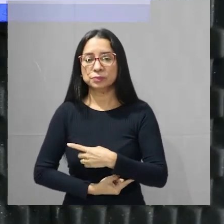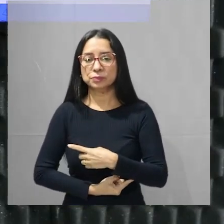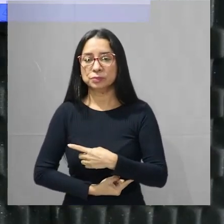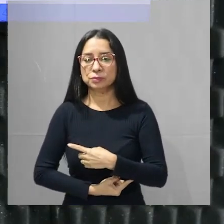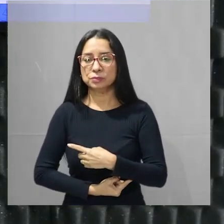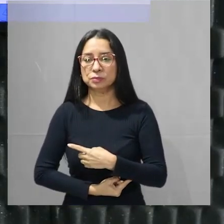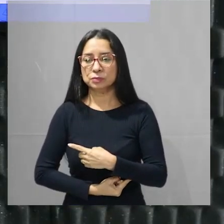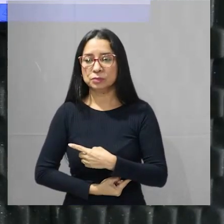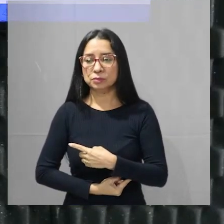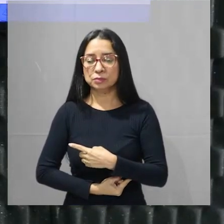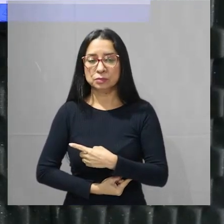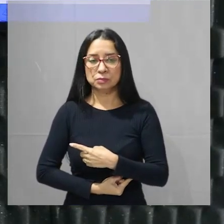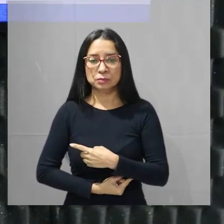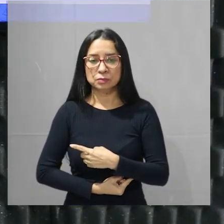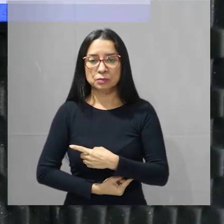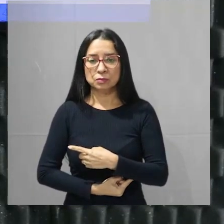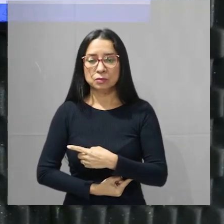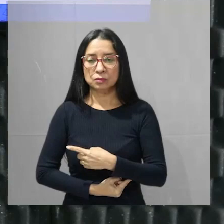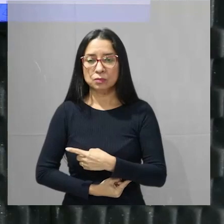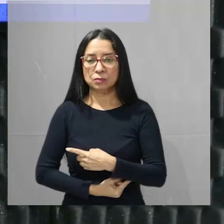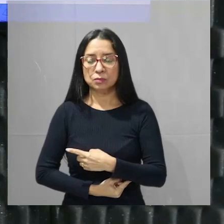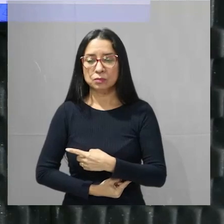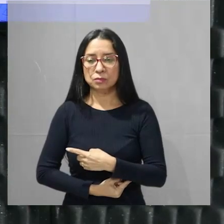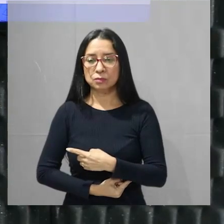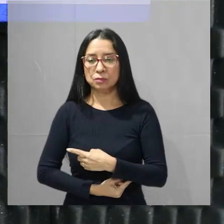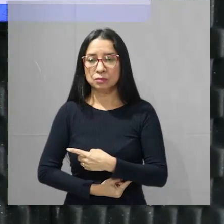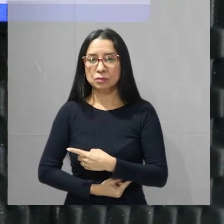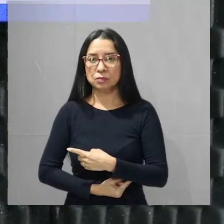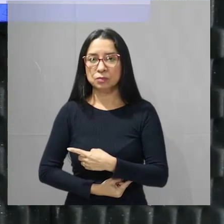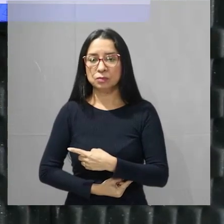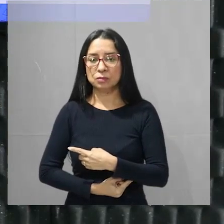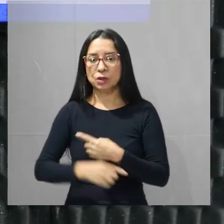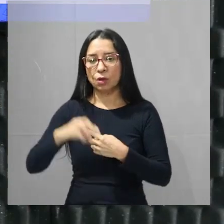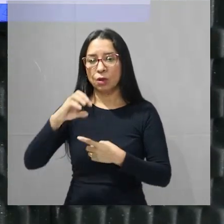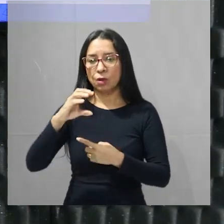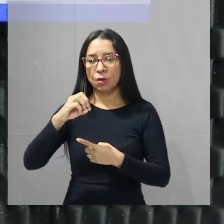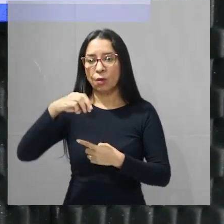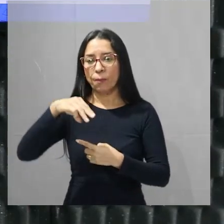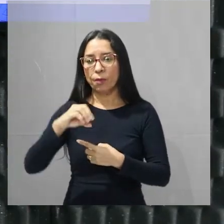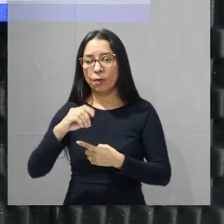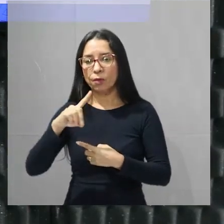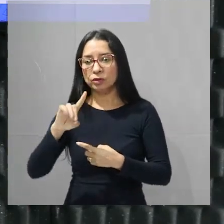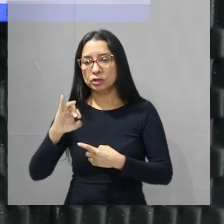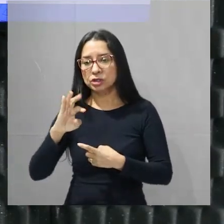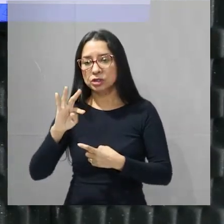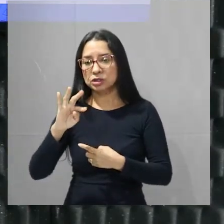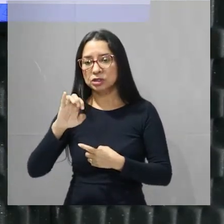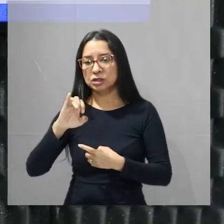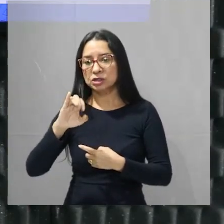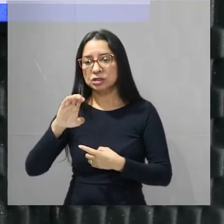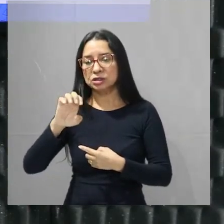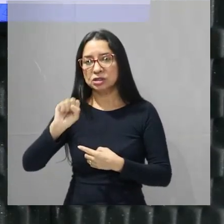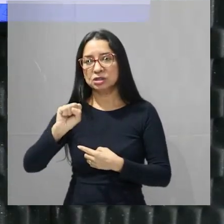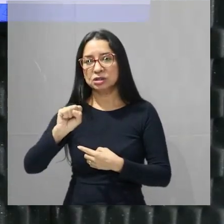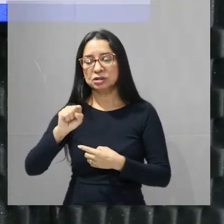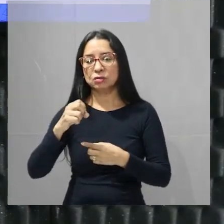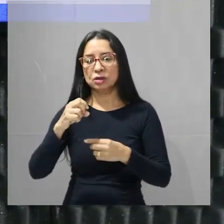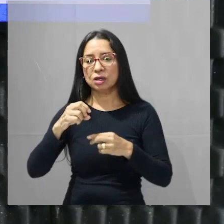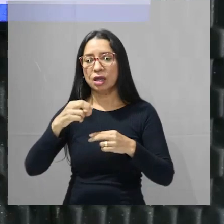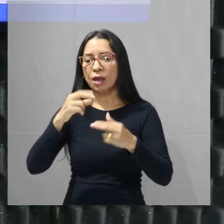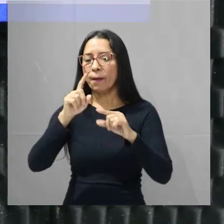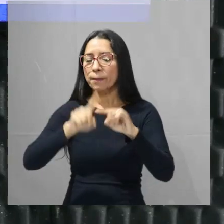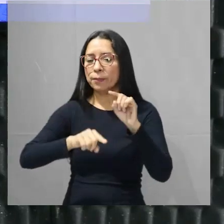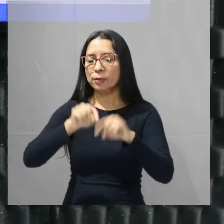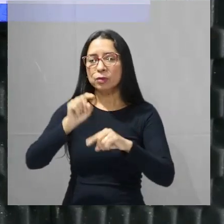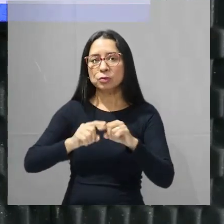há décadas, são os grupos relacionados a commodities. Né? Commodities são produtos aí in natura, tá certo? Que tem o seu preço aí estabelecido,